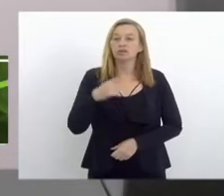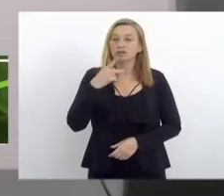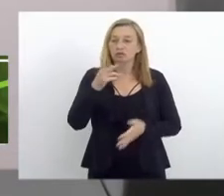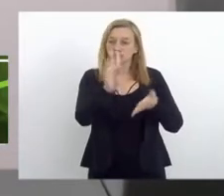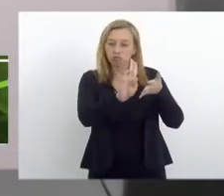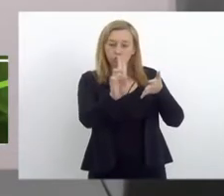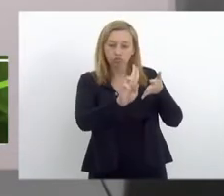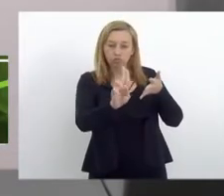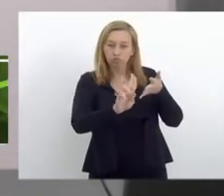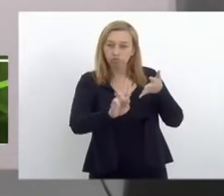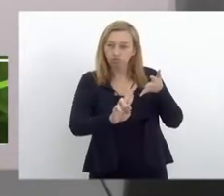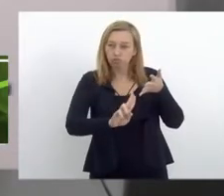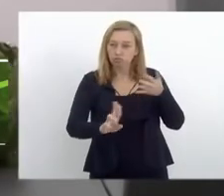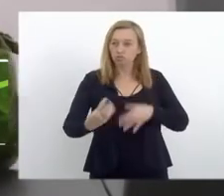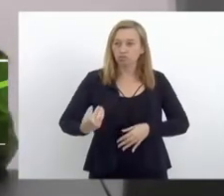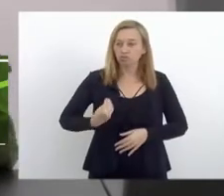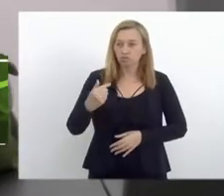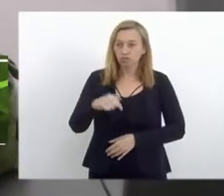aqui presentes.